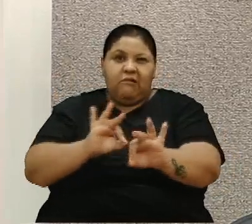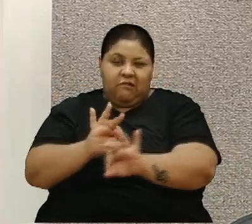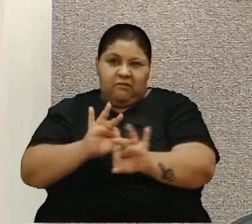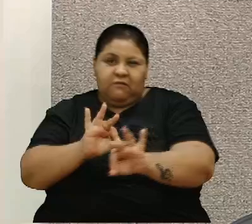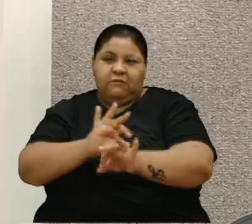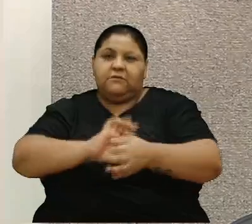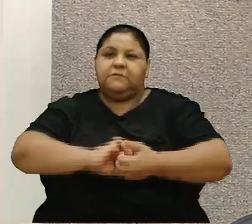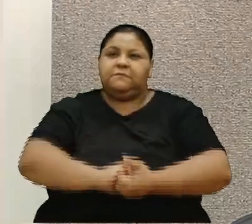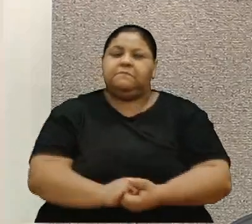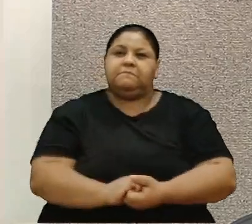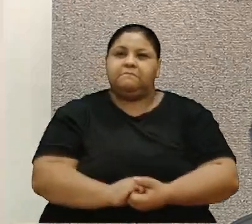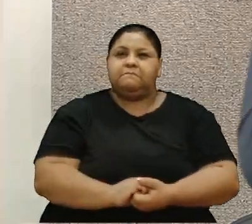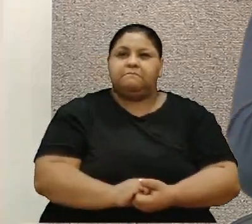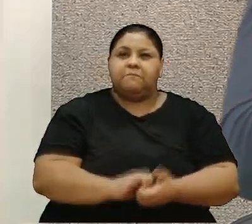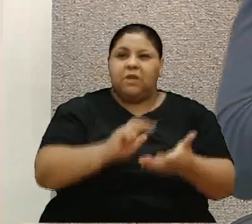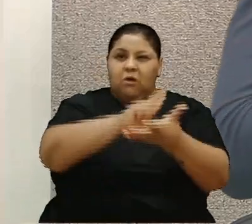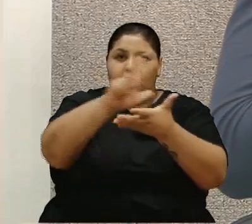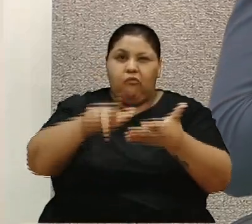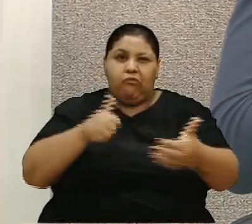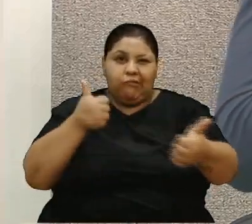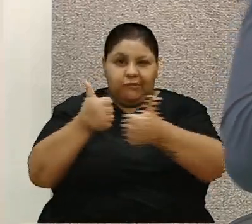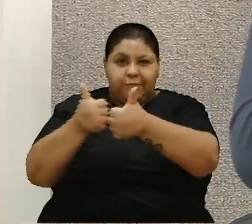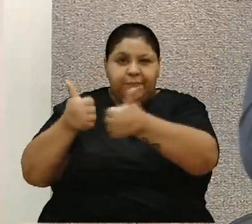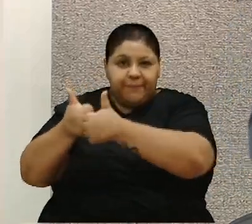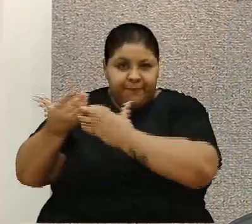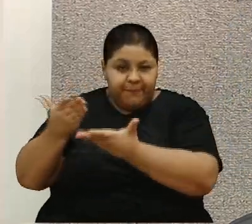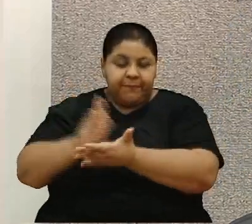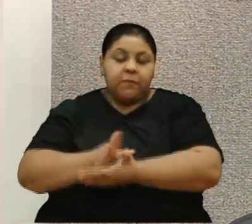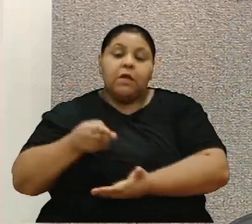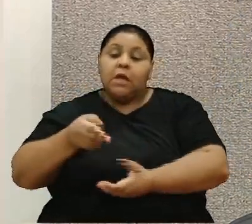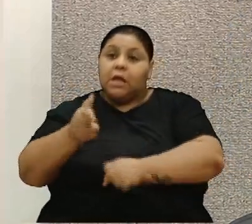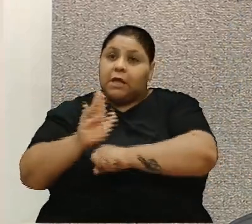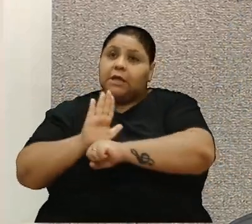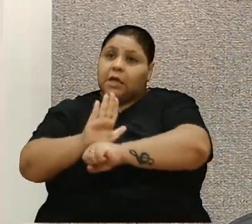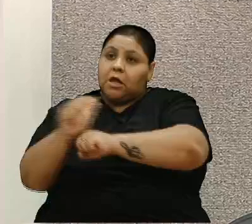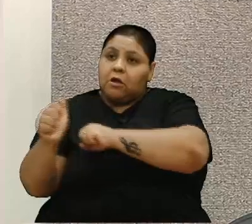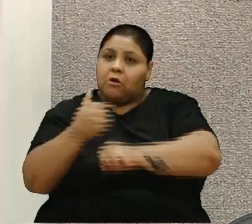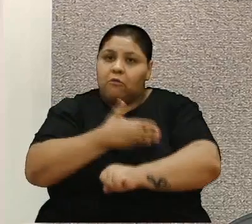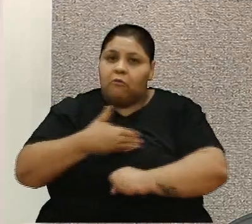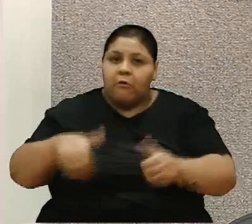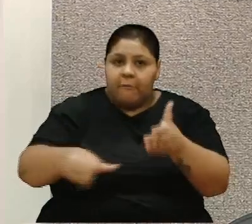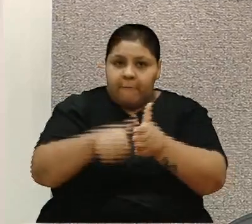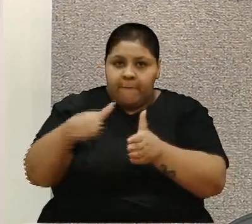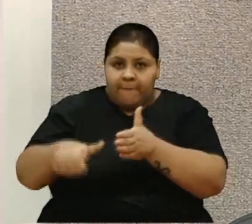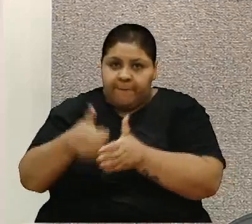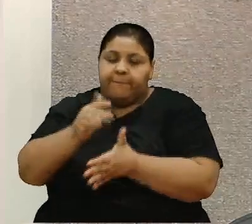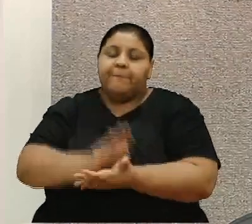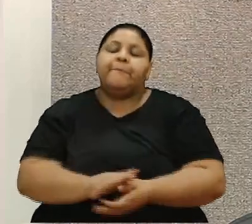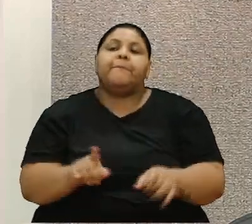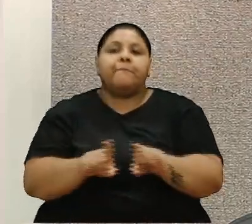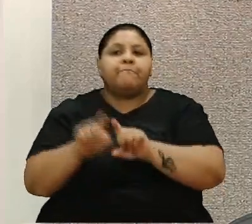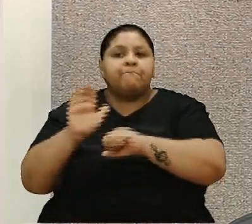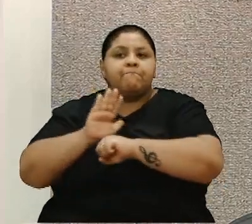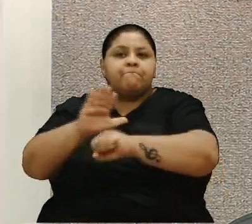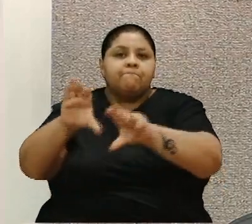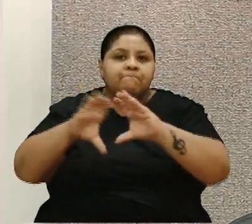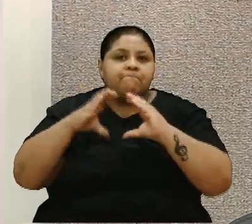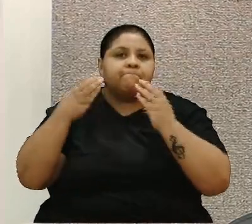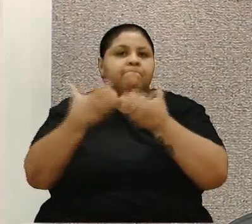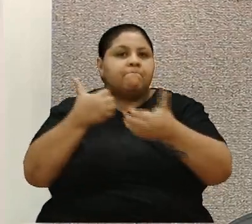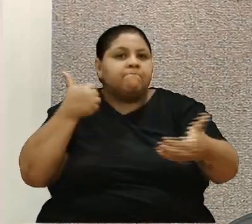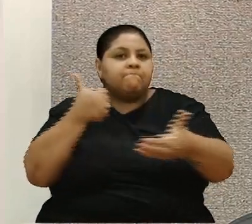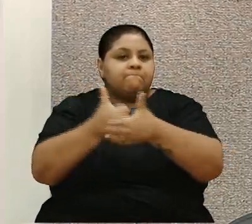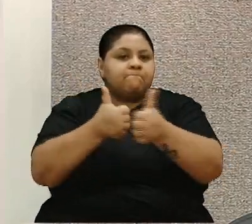Cerone, General Daltro Filho e outras confrontações, sempre auxiliando o poder público em melhorias. Além de ajudar a comunidade próxima de